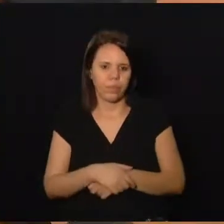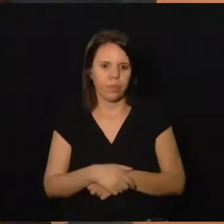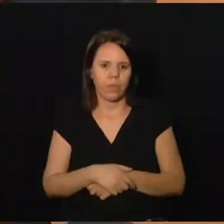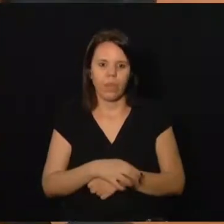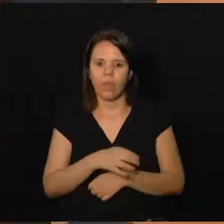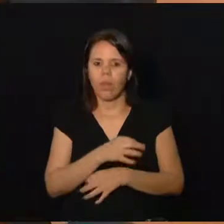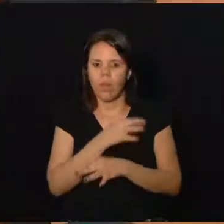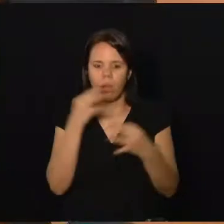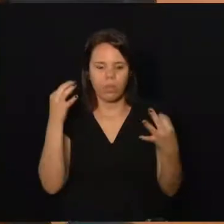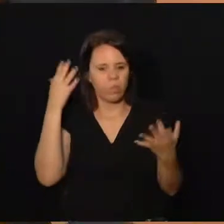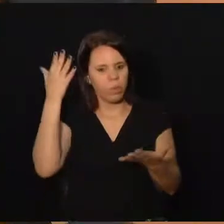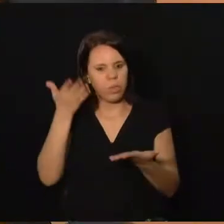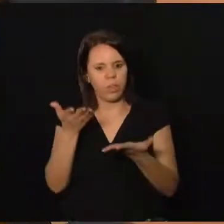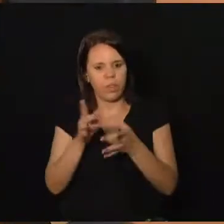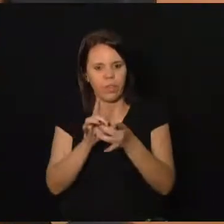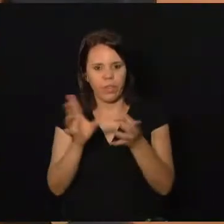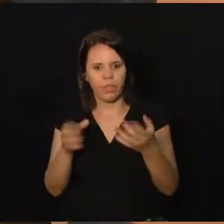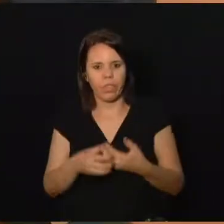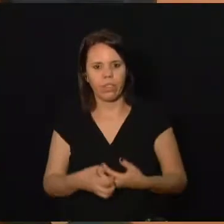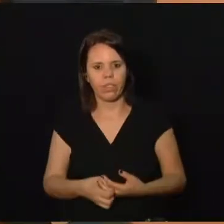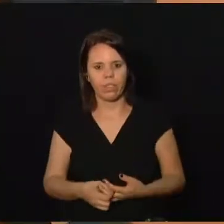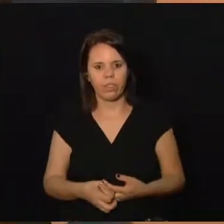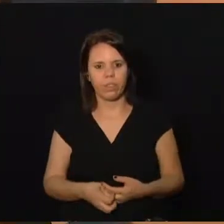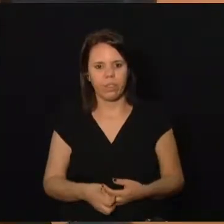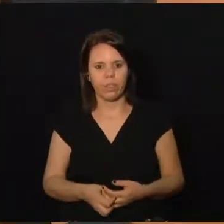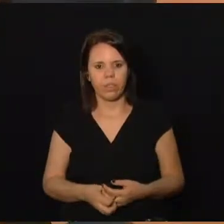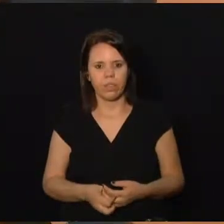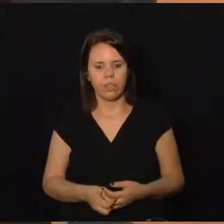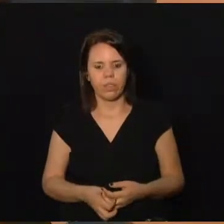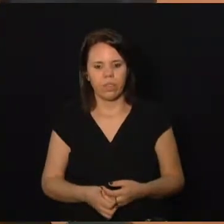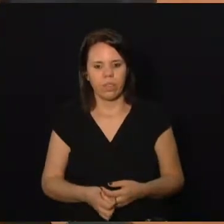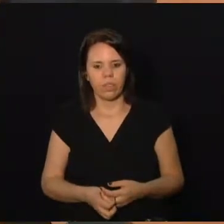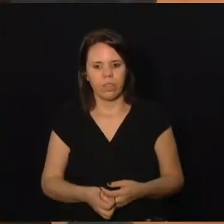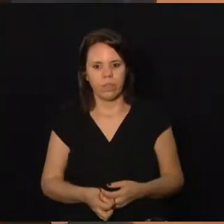ótima palestra. Quero que você fique bem à vontade, tá?